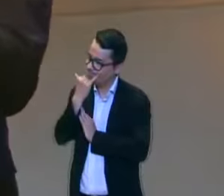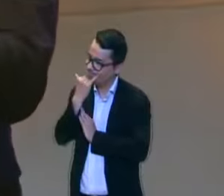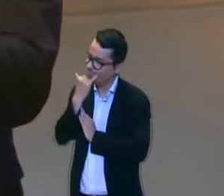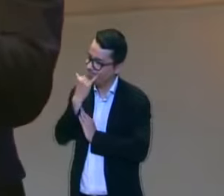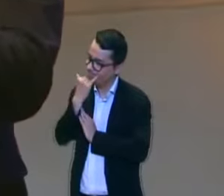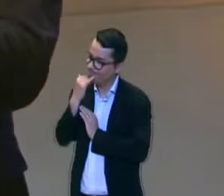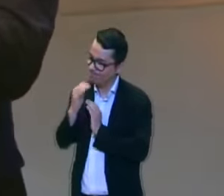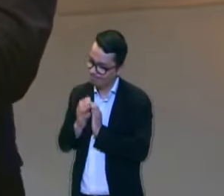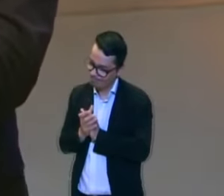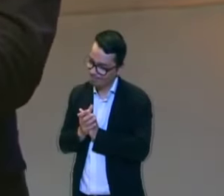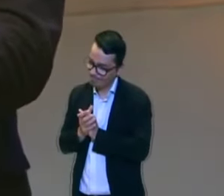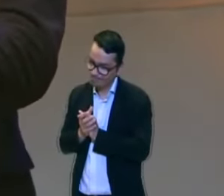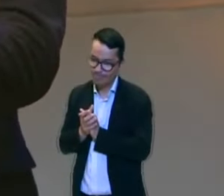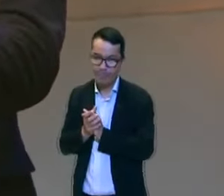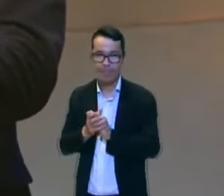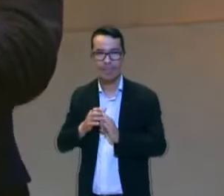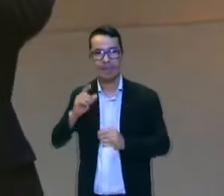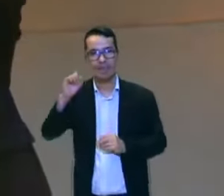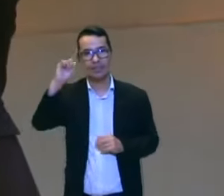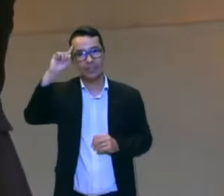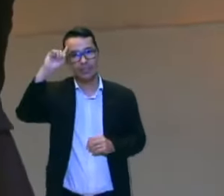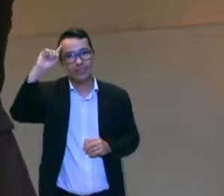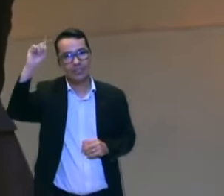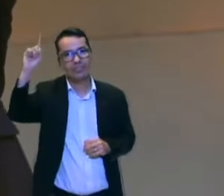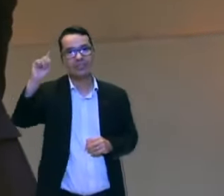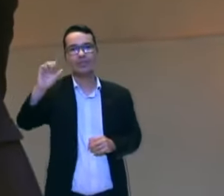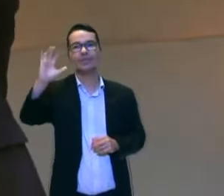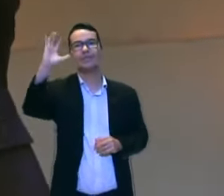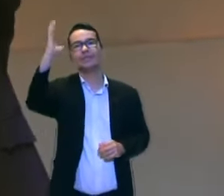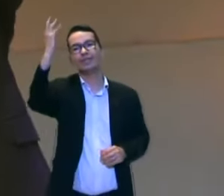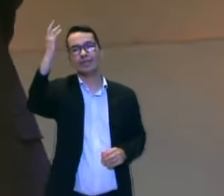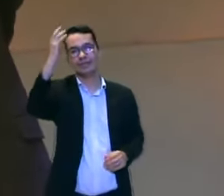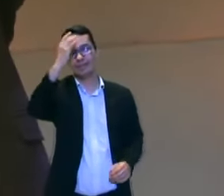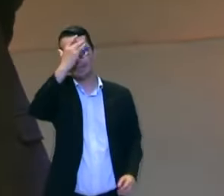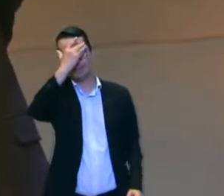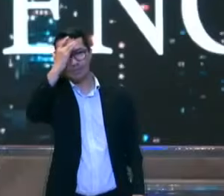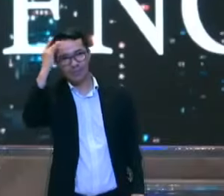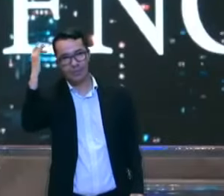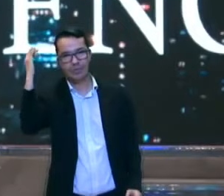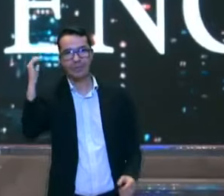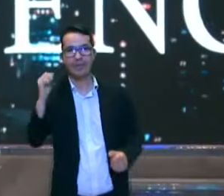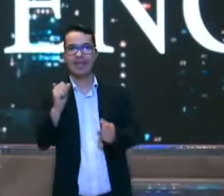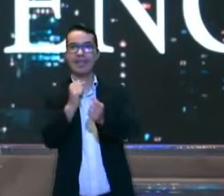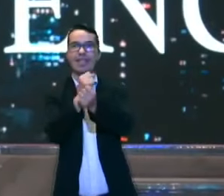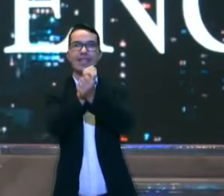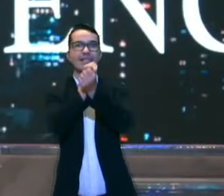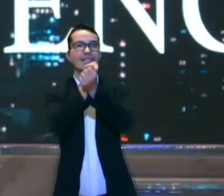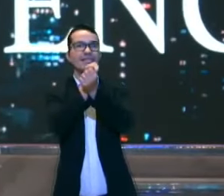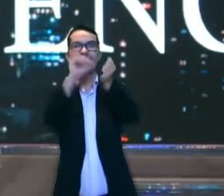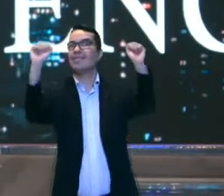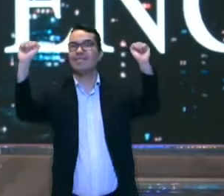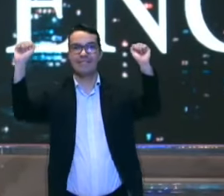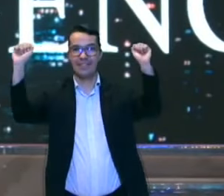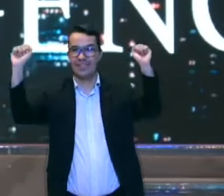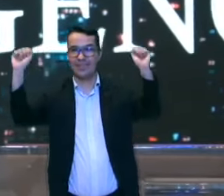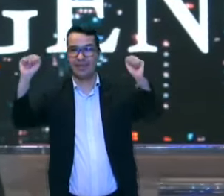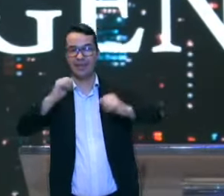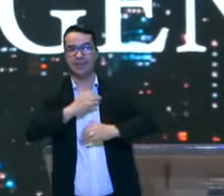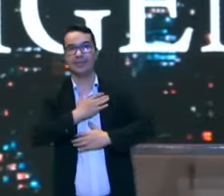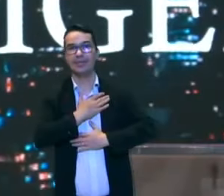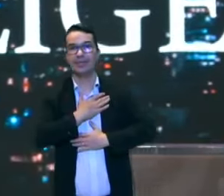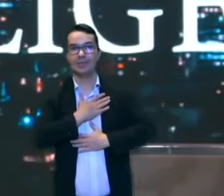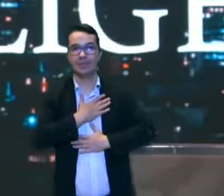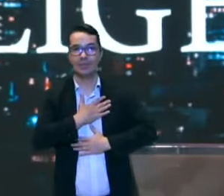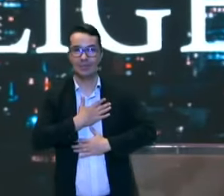Naquele dia Deus fez algo. O veneno que estava o matando foi tirado.